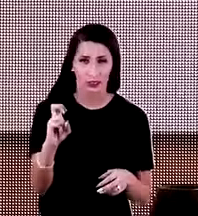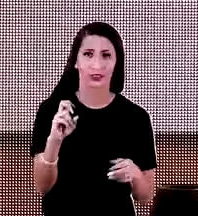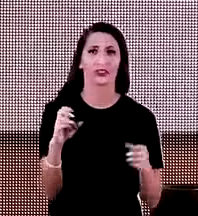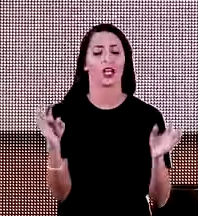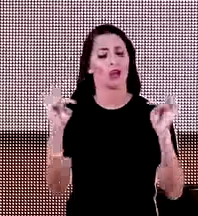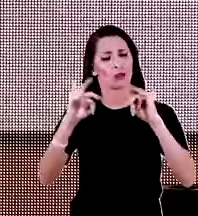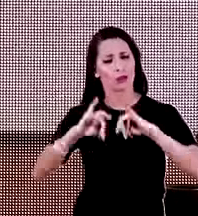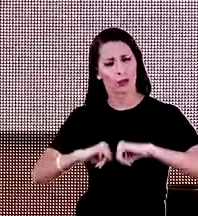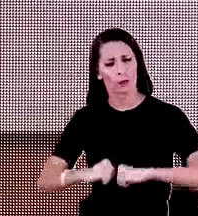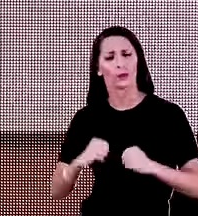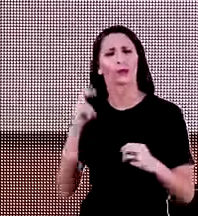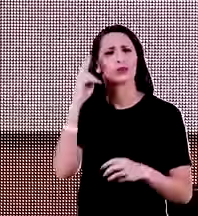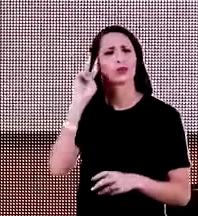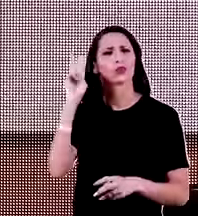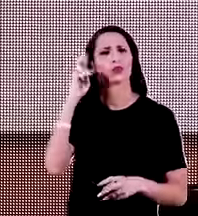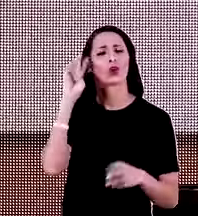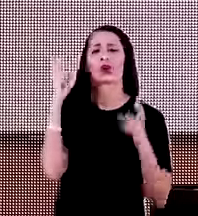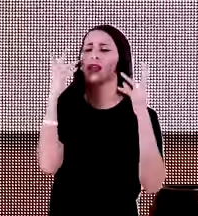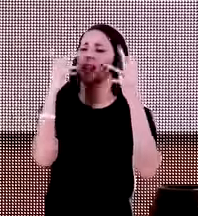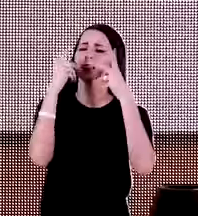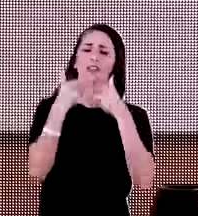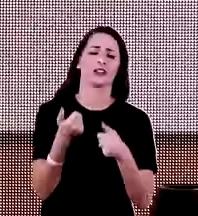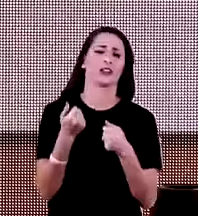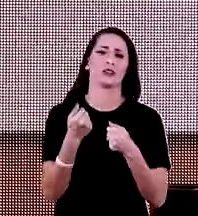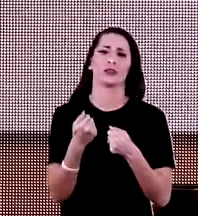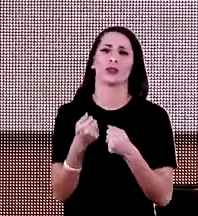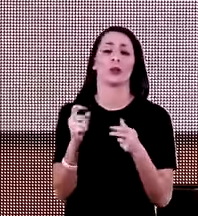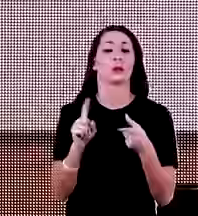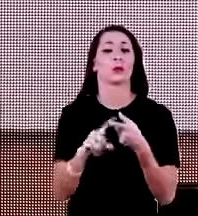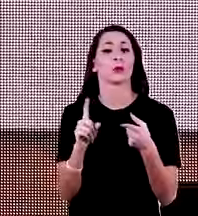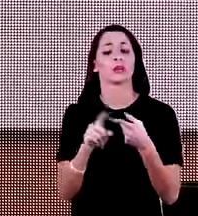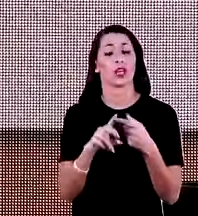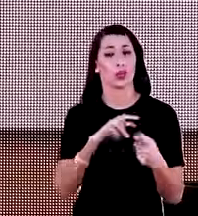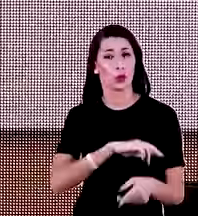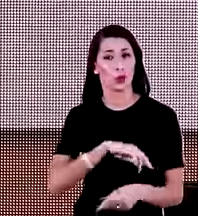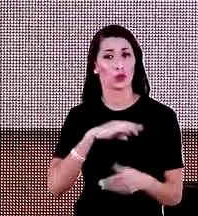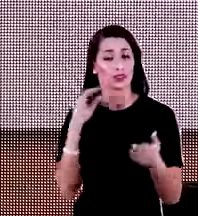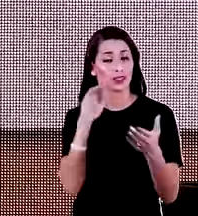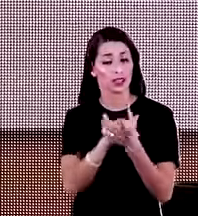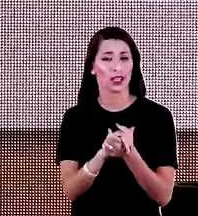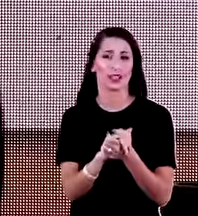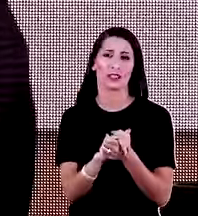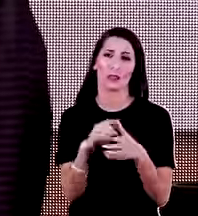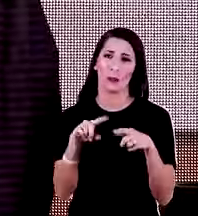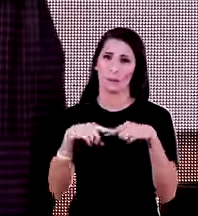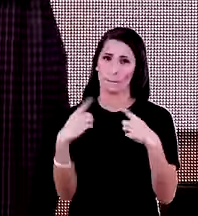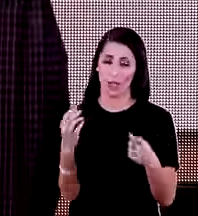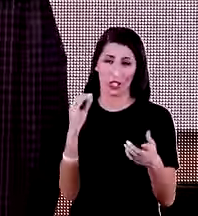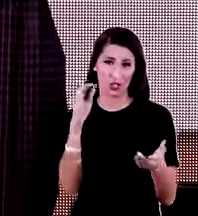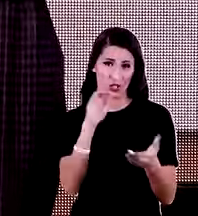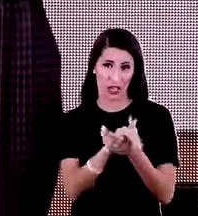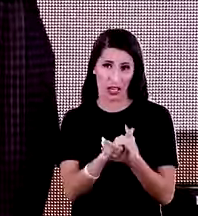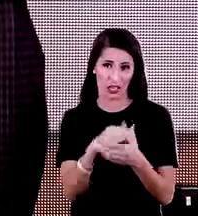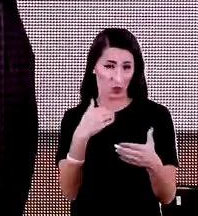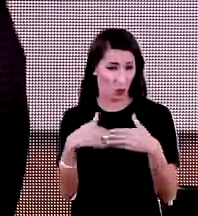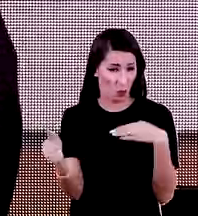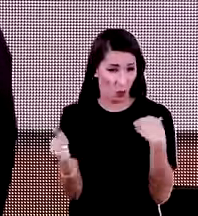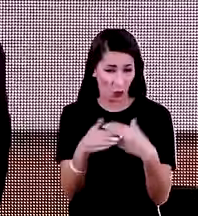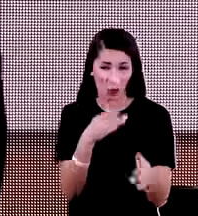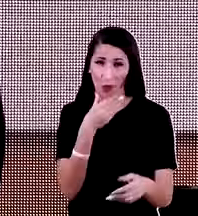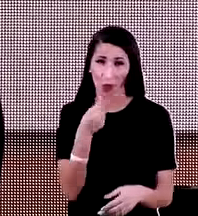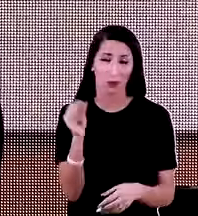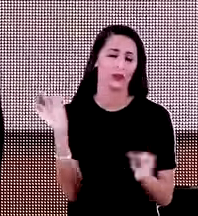da história é lindo. Por quê? Porque Ruth se casa, mas não se casa com qualquer um, ela se casa com